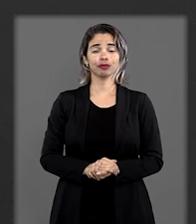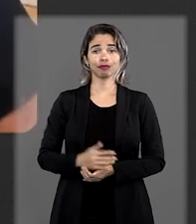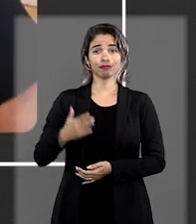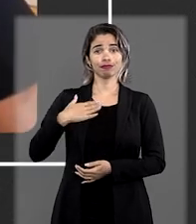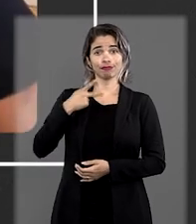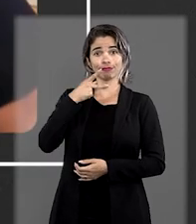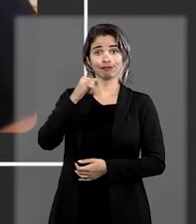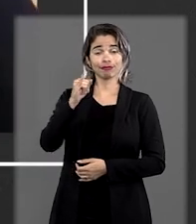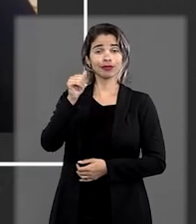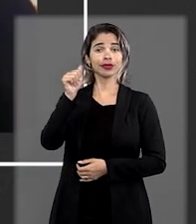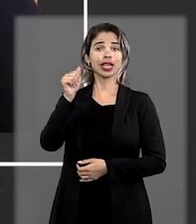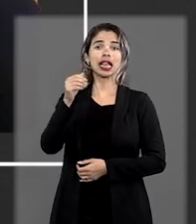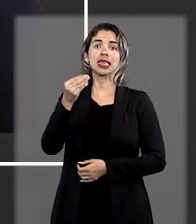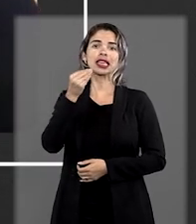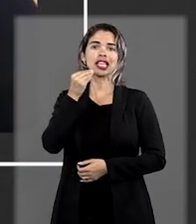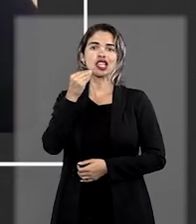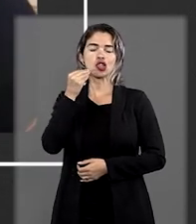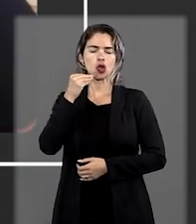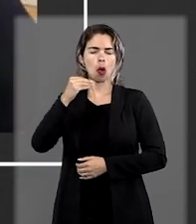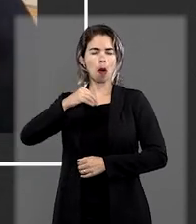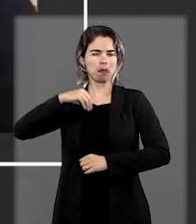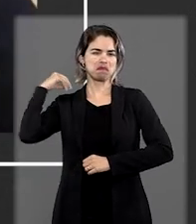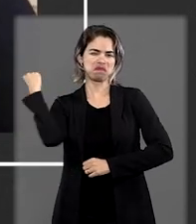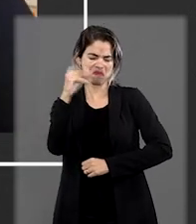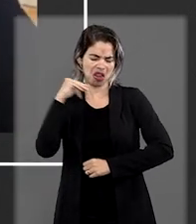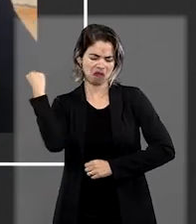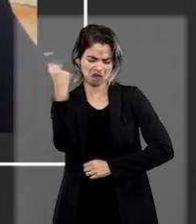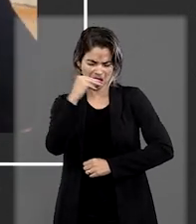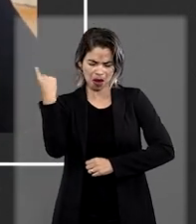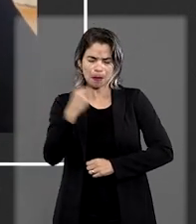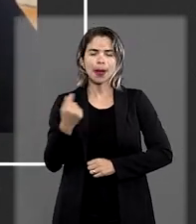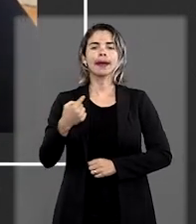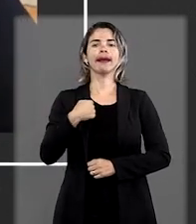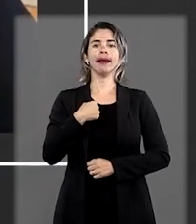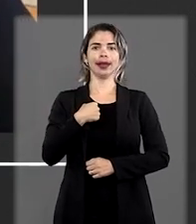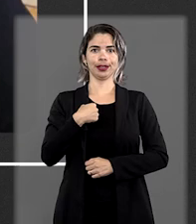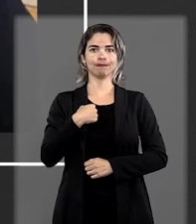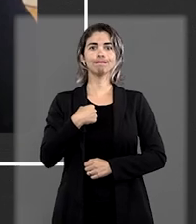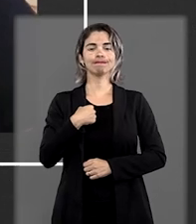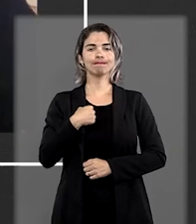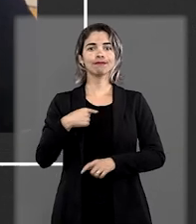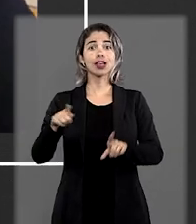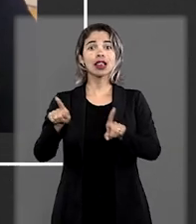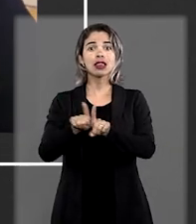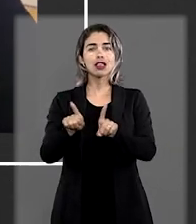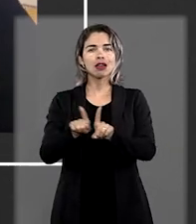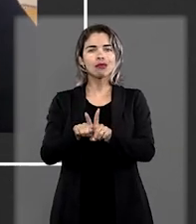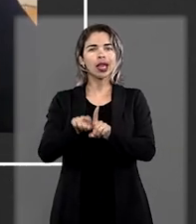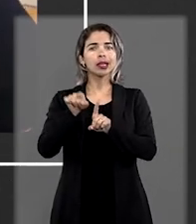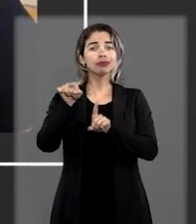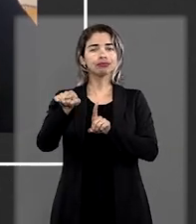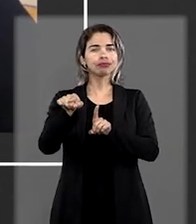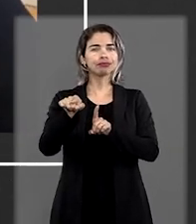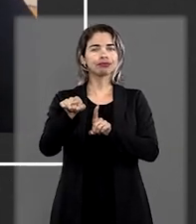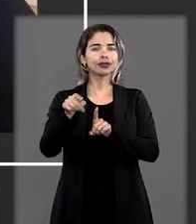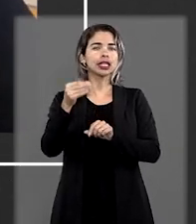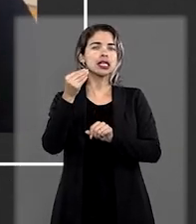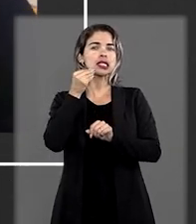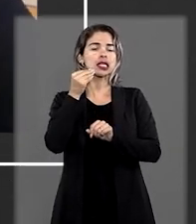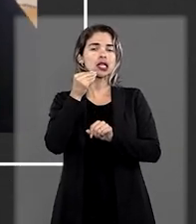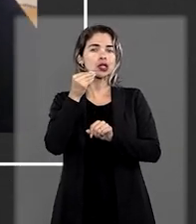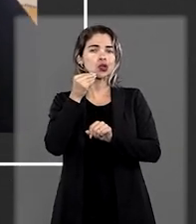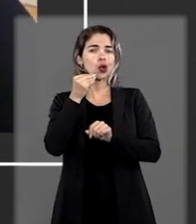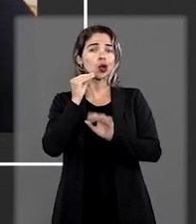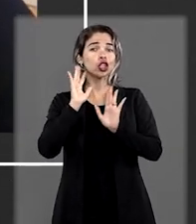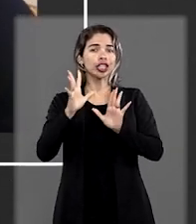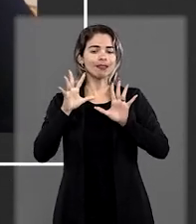Meu pai tentou me agredir fisicamente, né? Ele me agrediu fisicamente. E além disso, ele